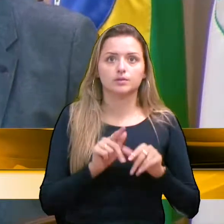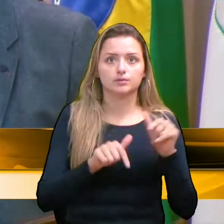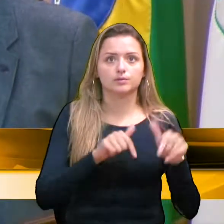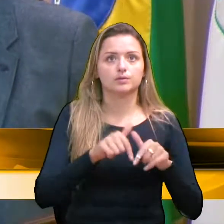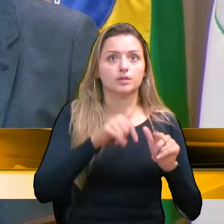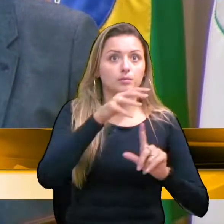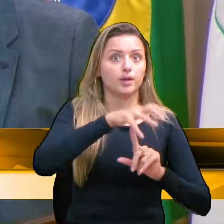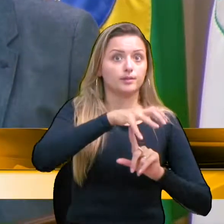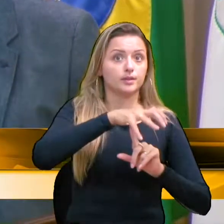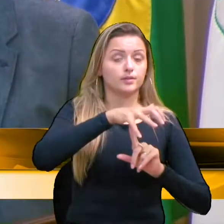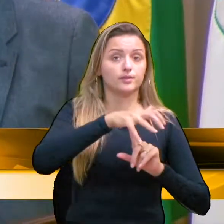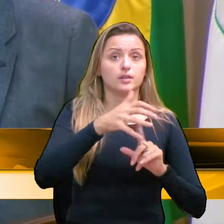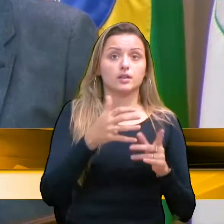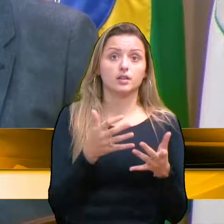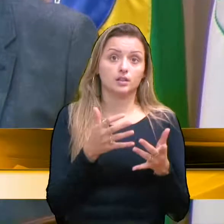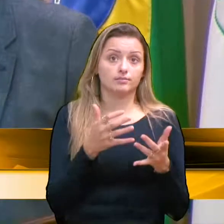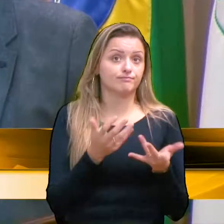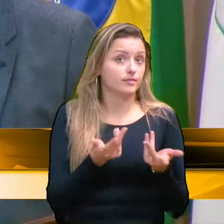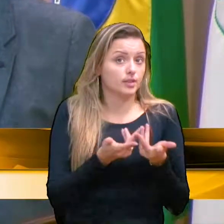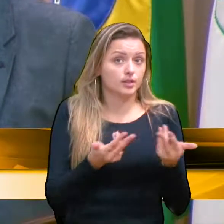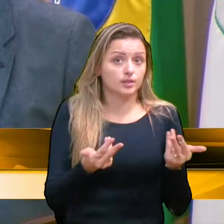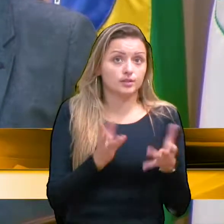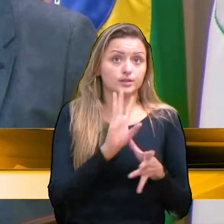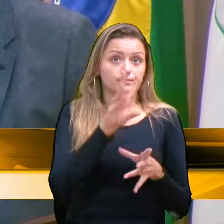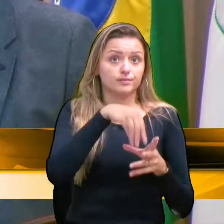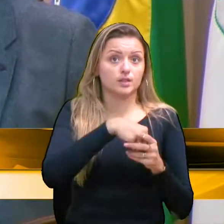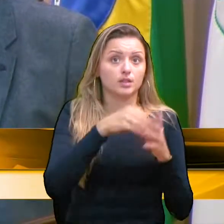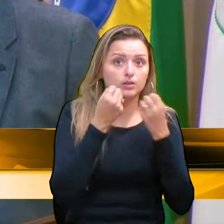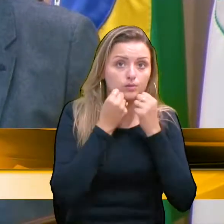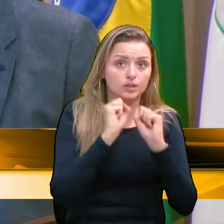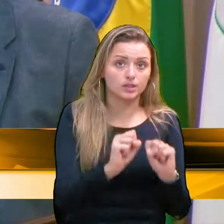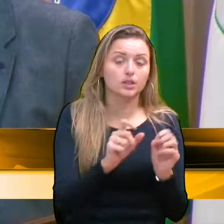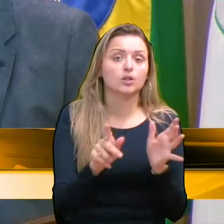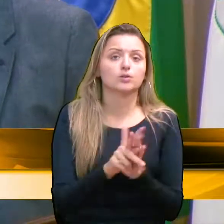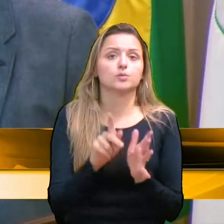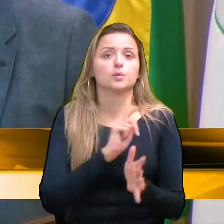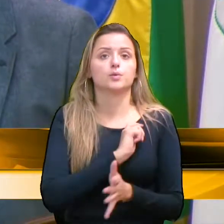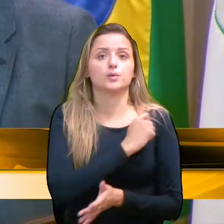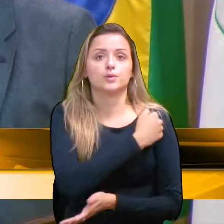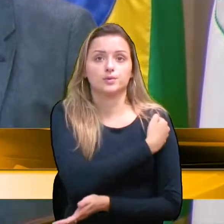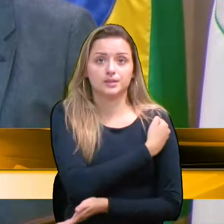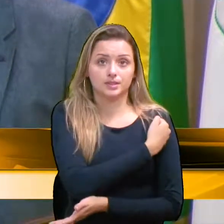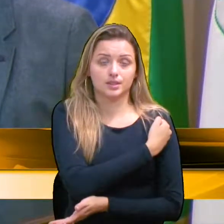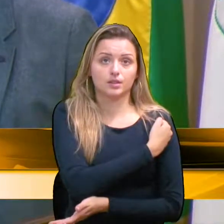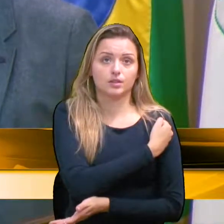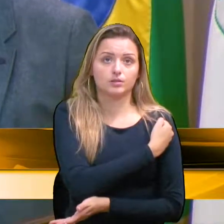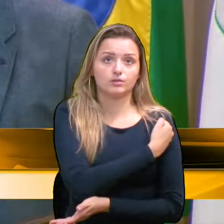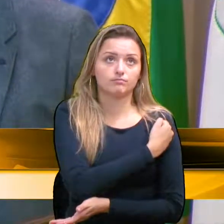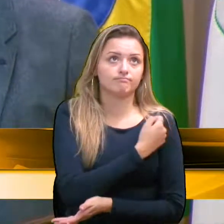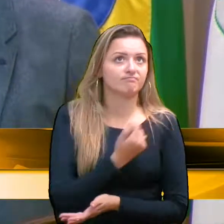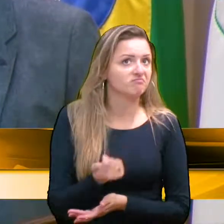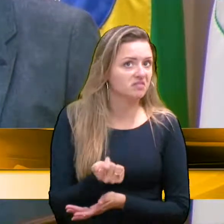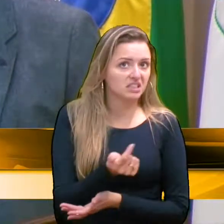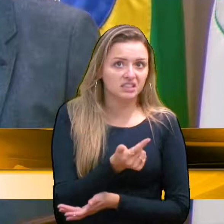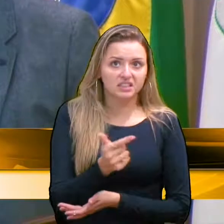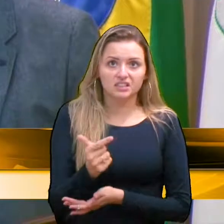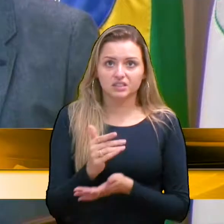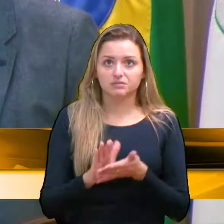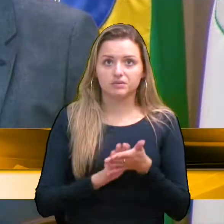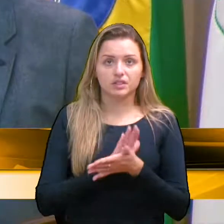o lado rural lá dentro da secretaria, os fiscais, né, e não se deu